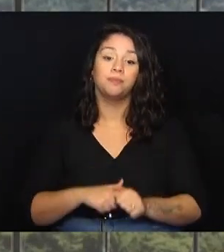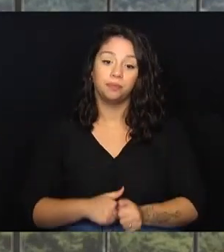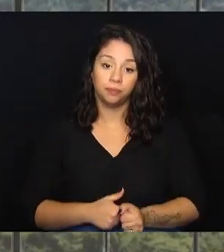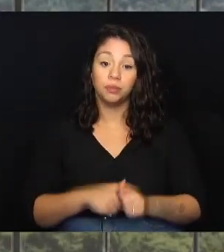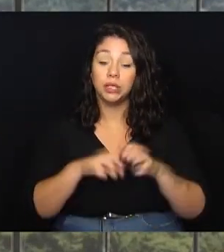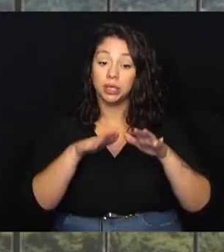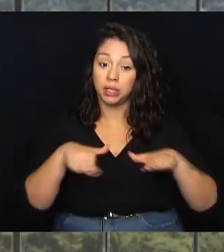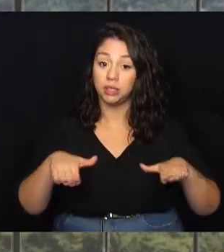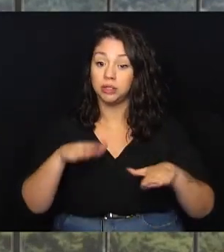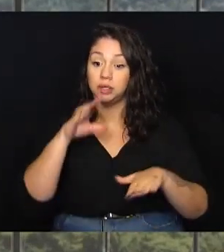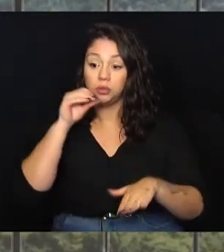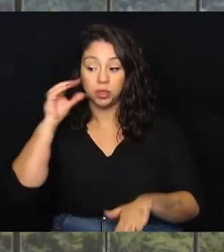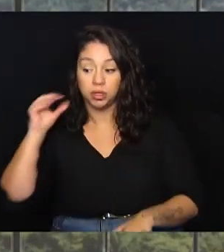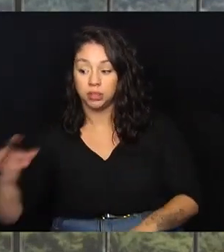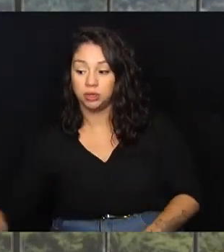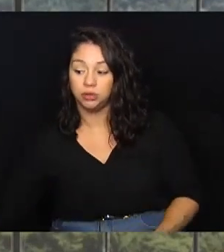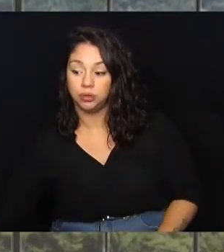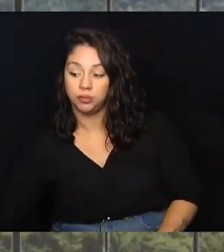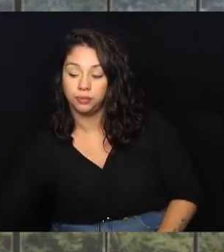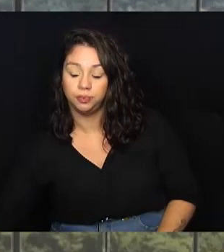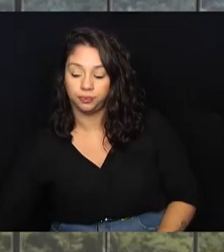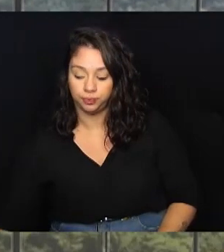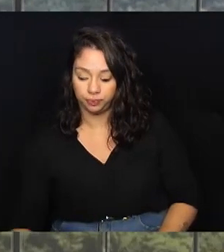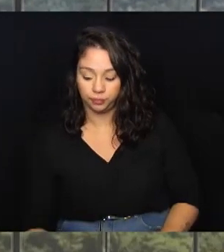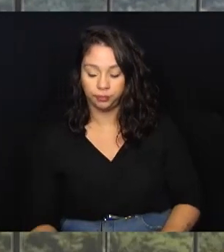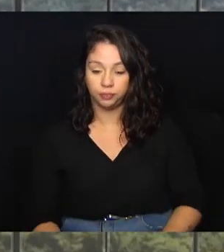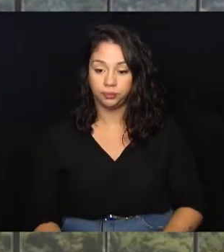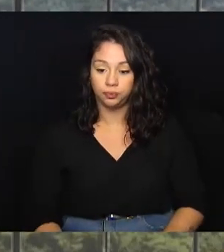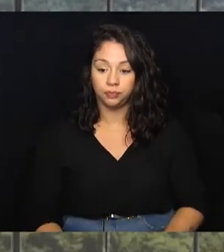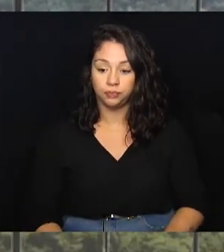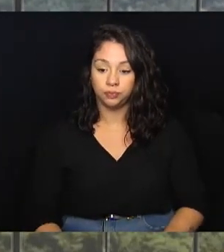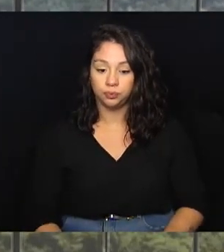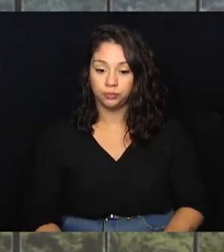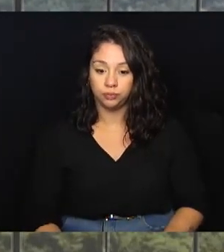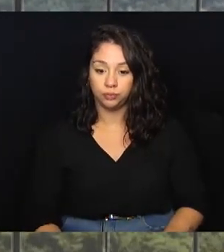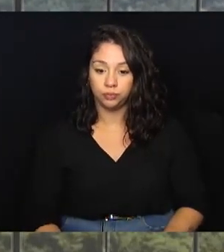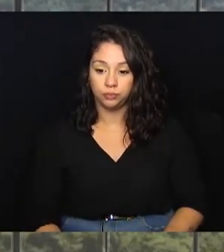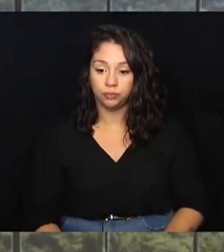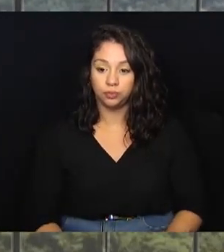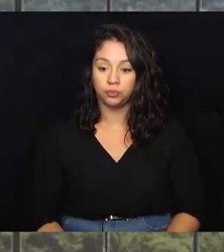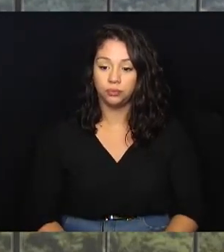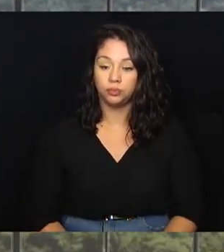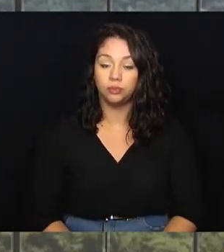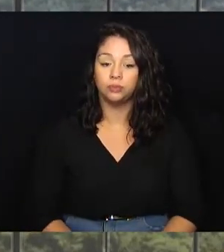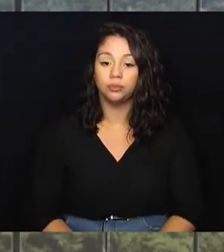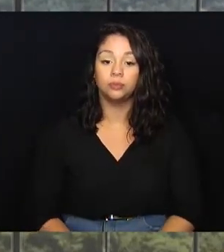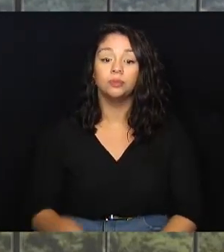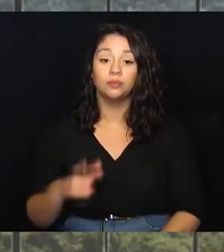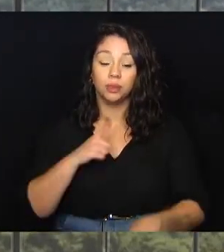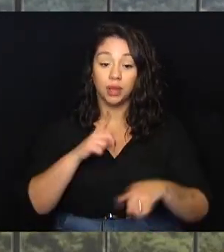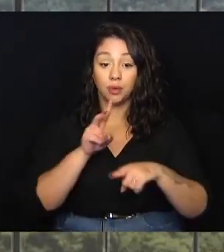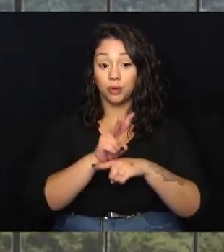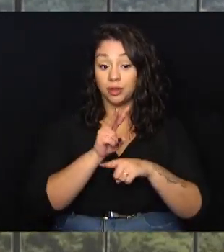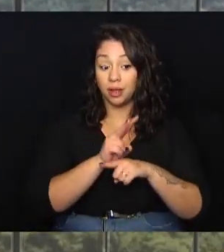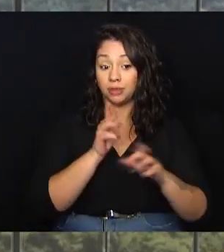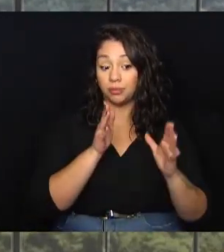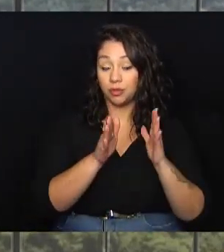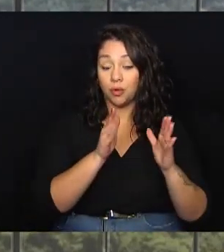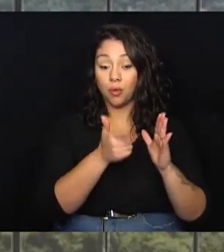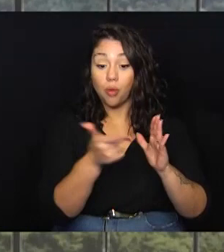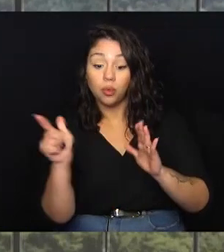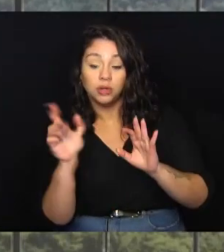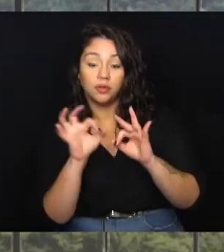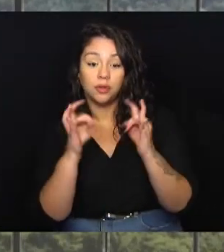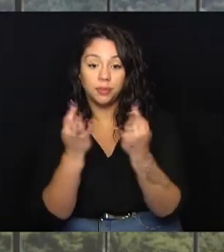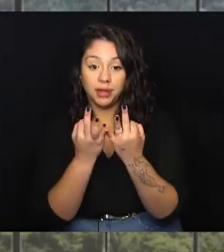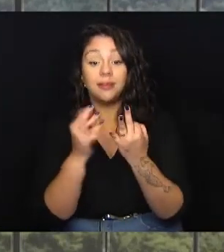e o adolescente é cuidado temporariamente por uma outra família, a família acolhedora, tema do Questão de